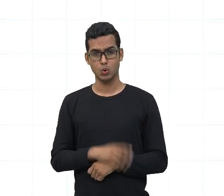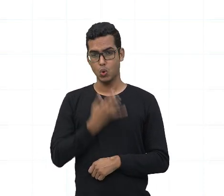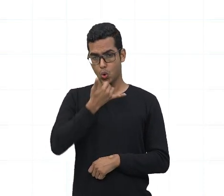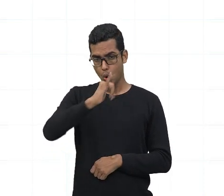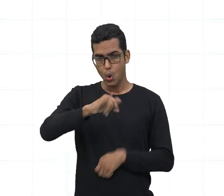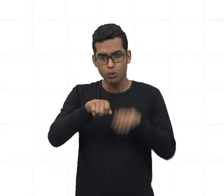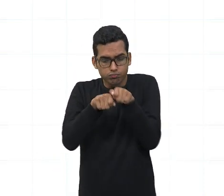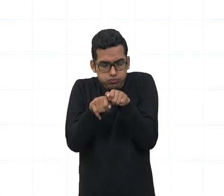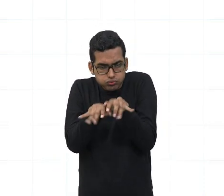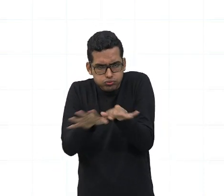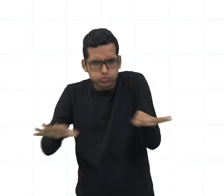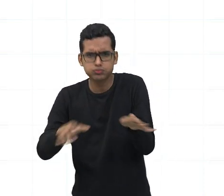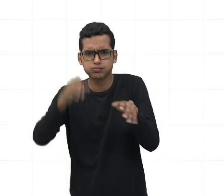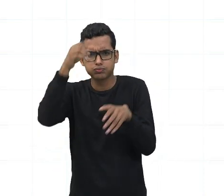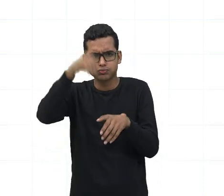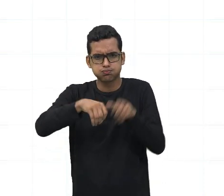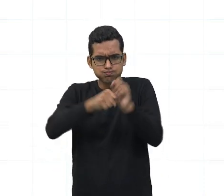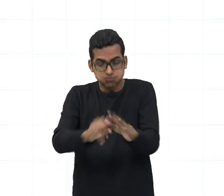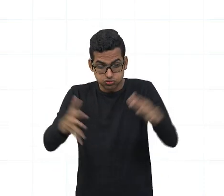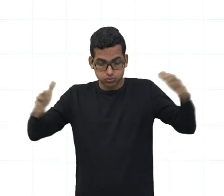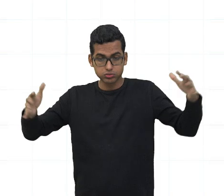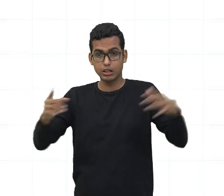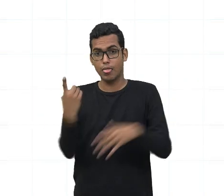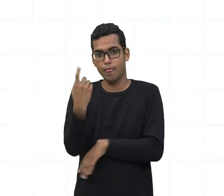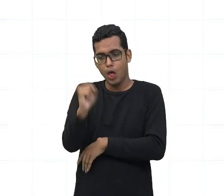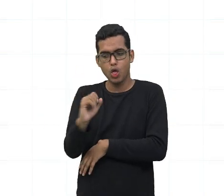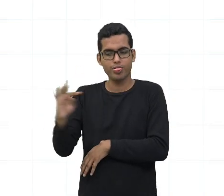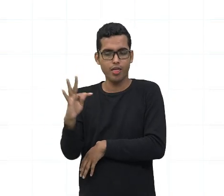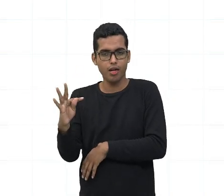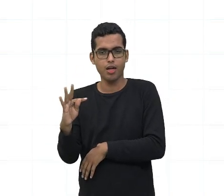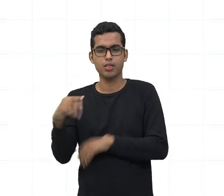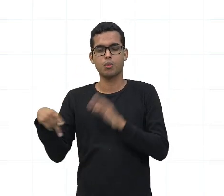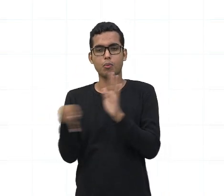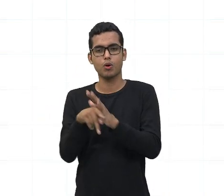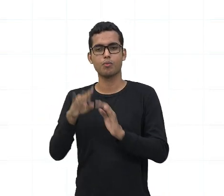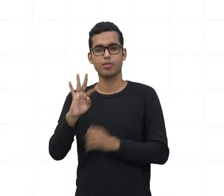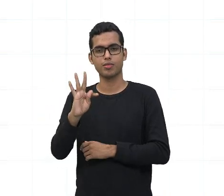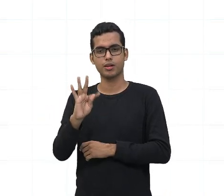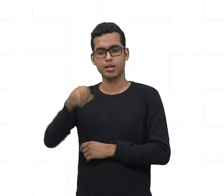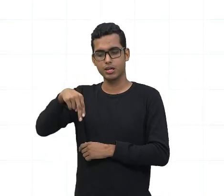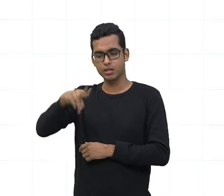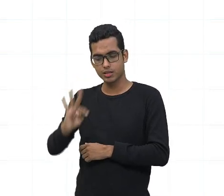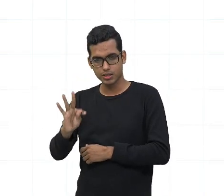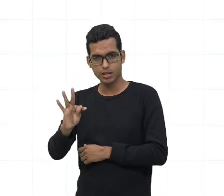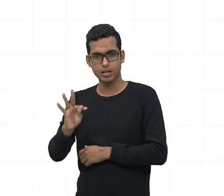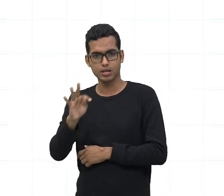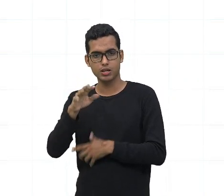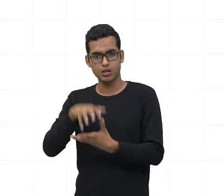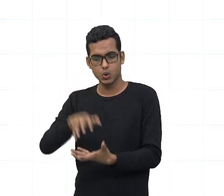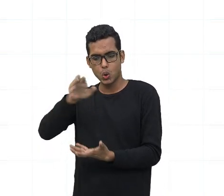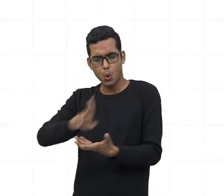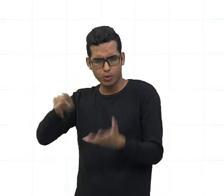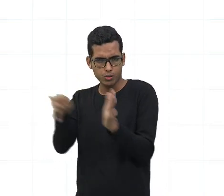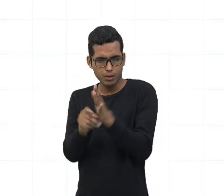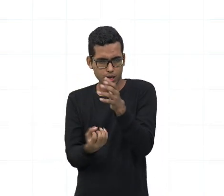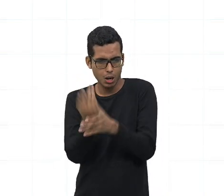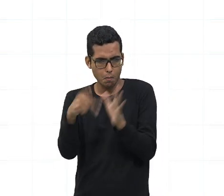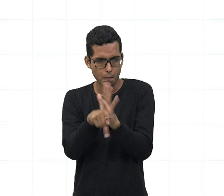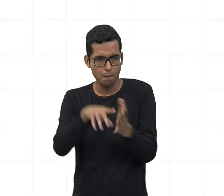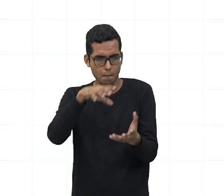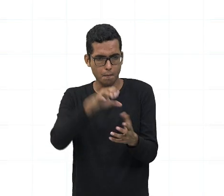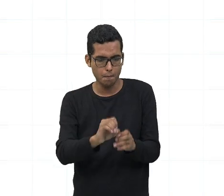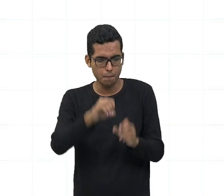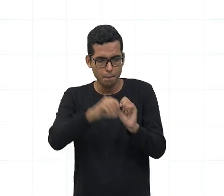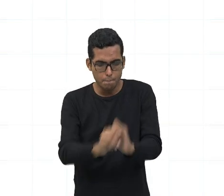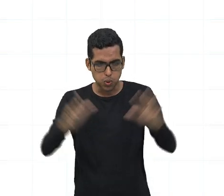a 18 toneladas de TNT, que é pólvora, né? E encheu de